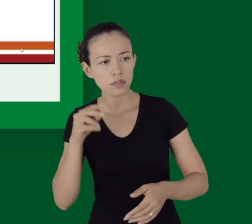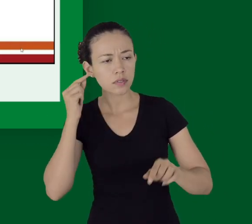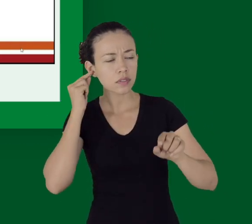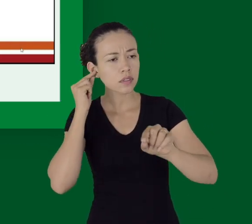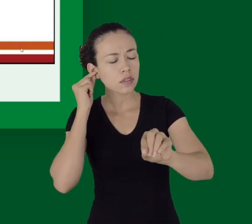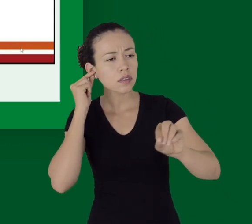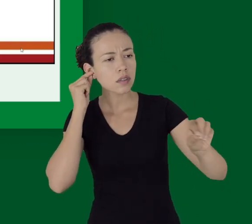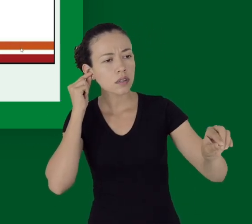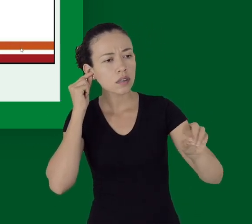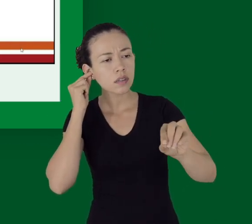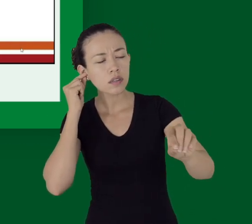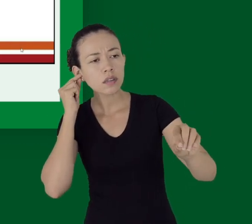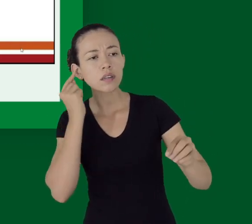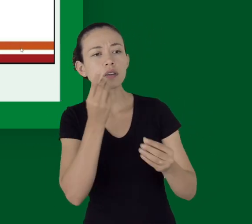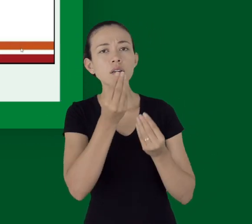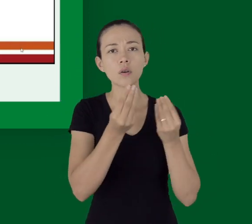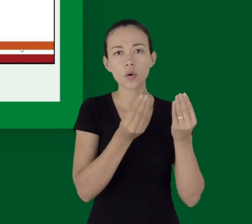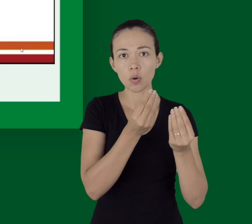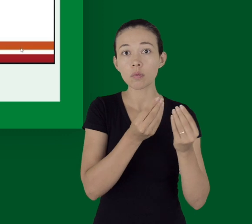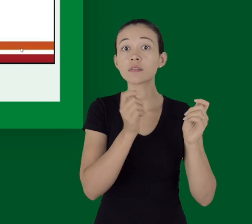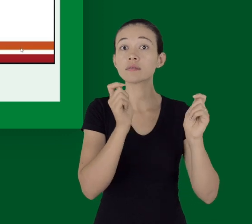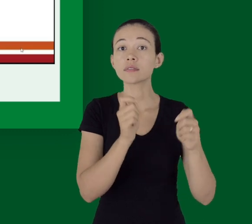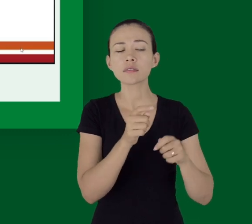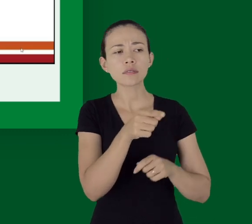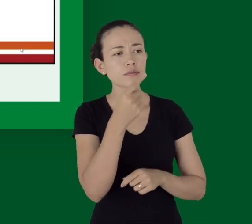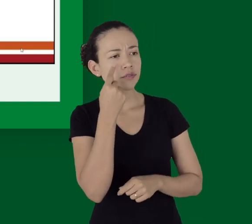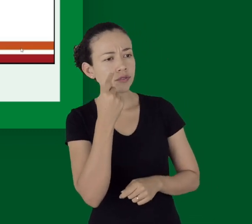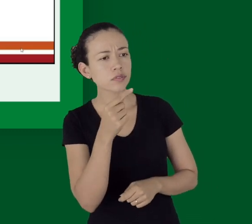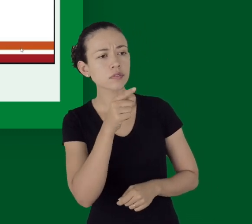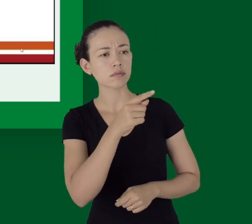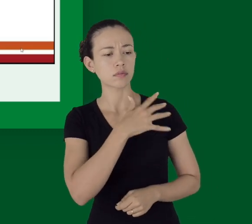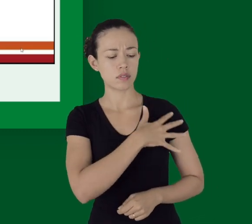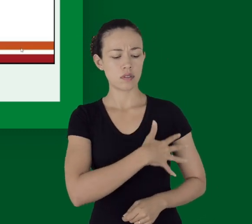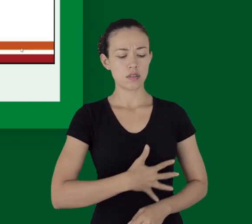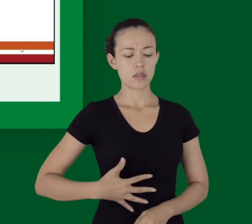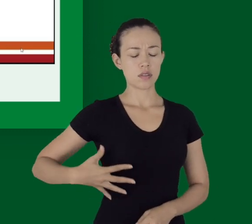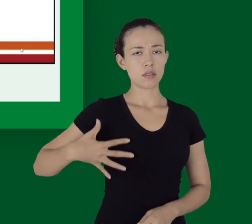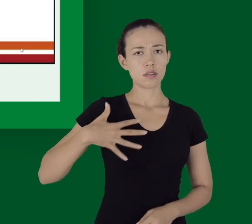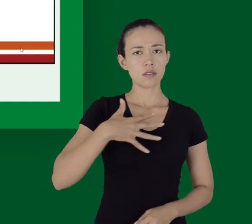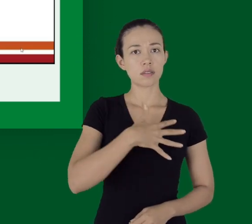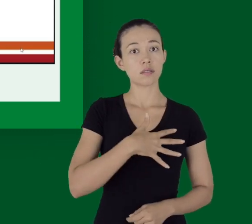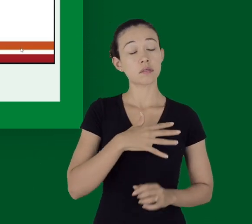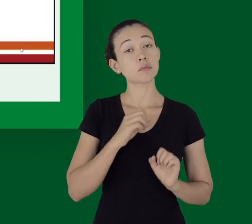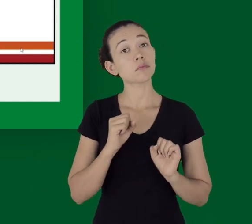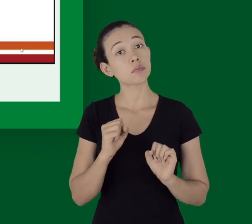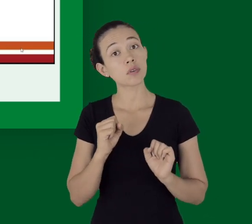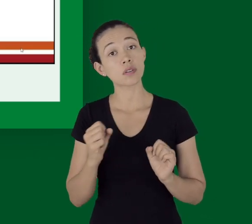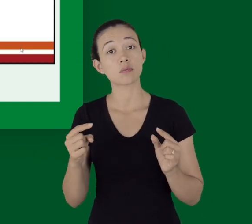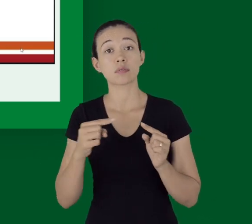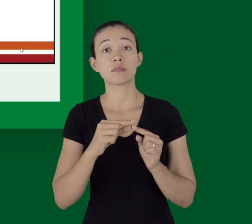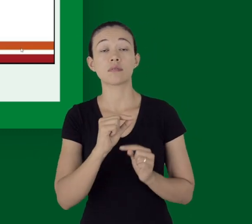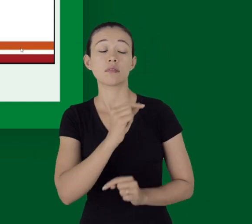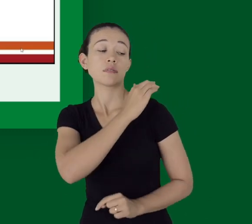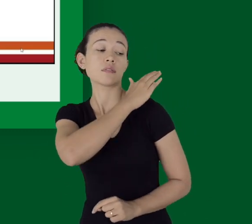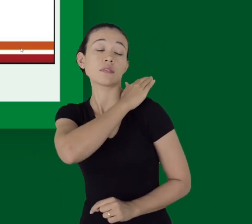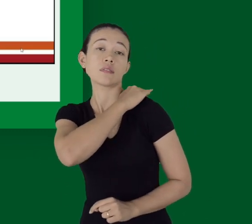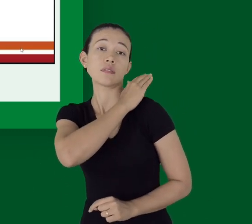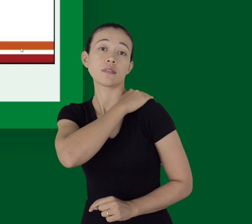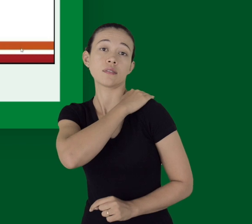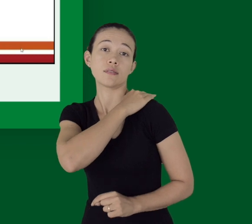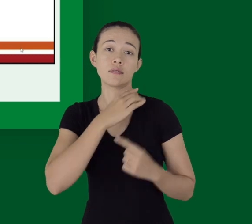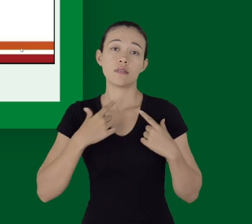coisa alterada, porque aí, nesse caso, a gente consegue diferenciar se a causa pode